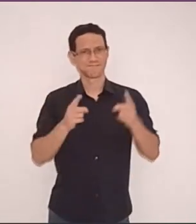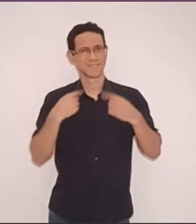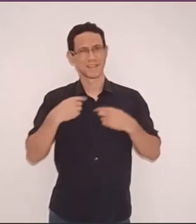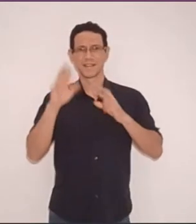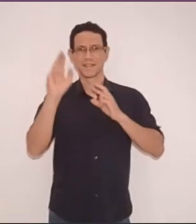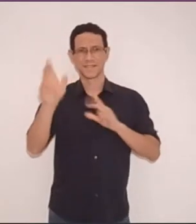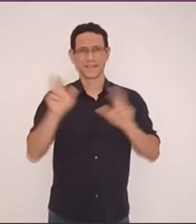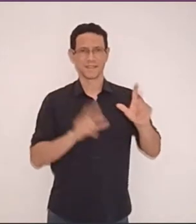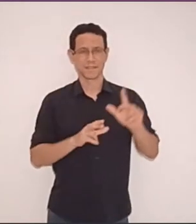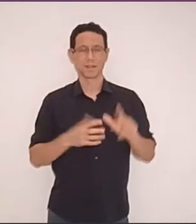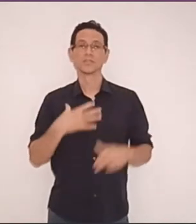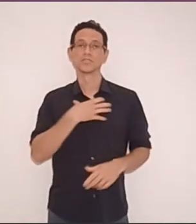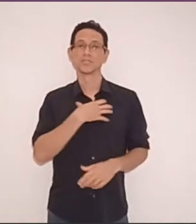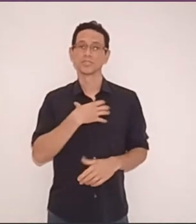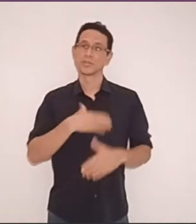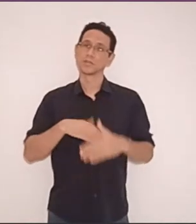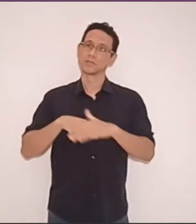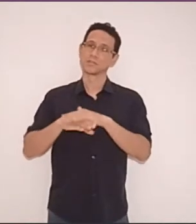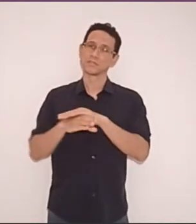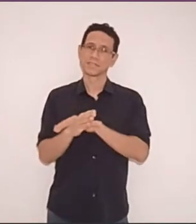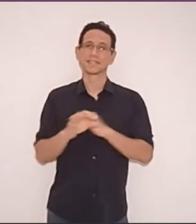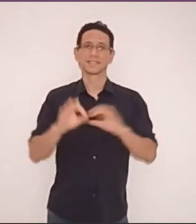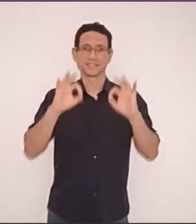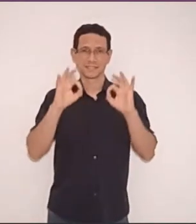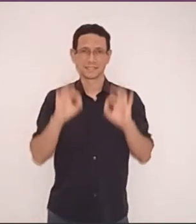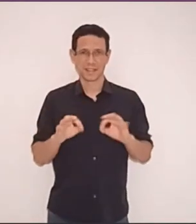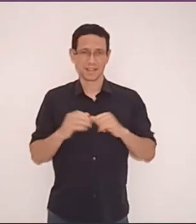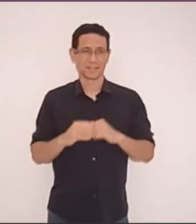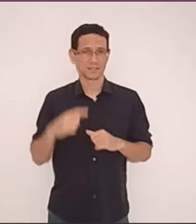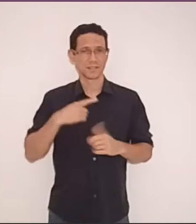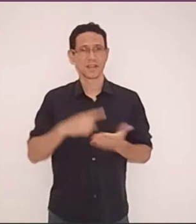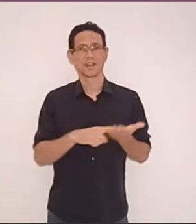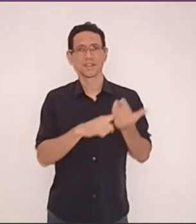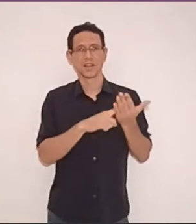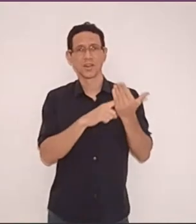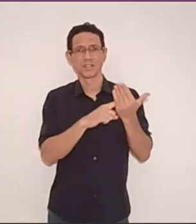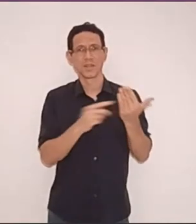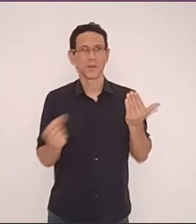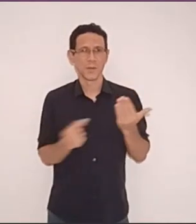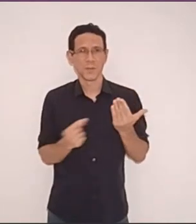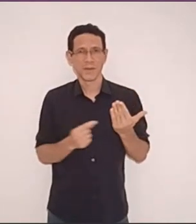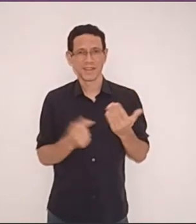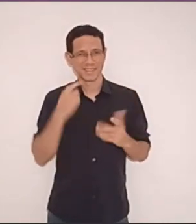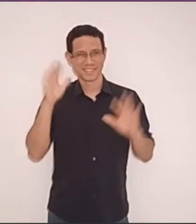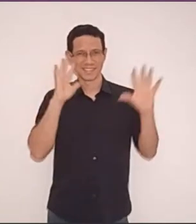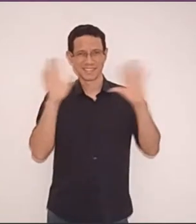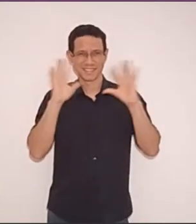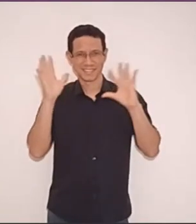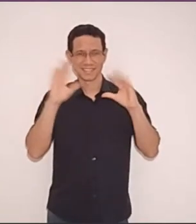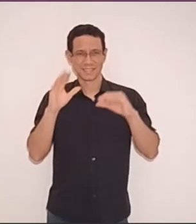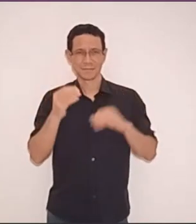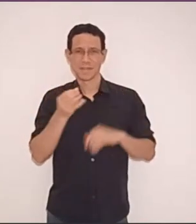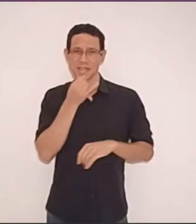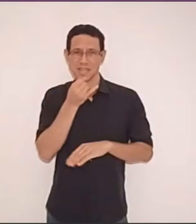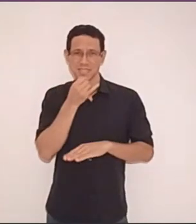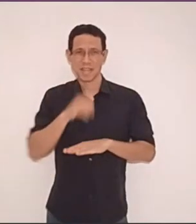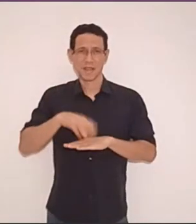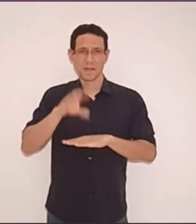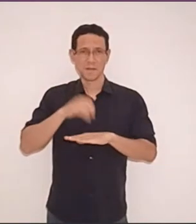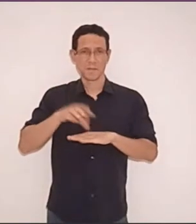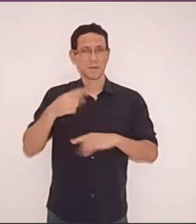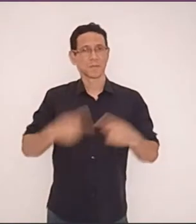de lidar com conflitos ele tem a tecnologia o conto tem que pensar sobre isso aqui alguns textos sobre isso e do alguns exemplos